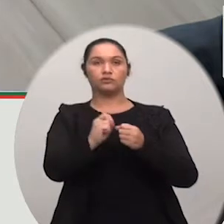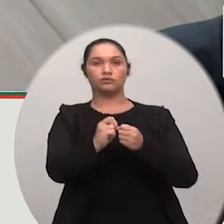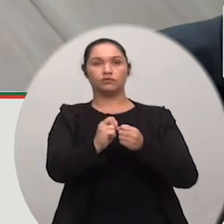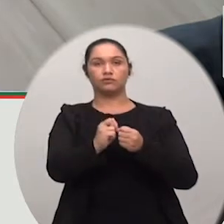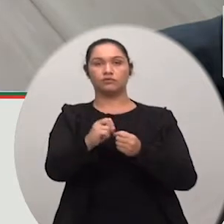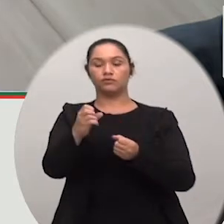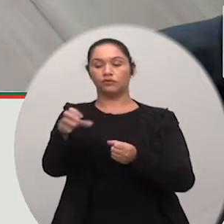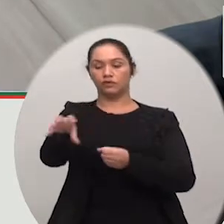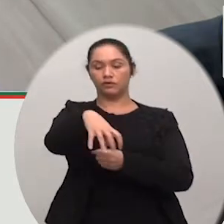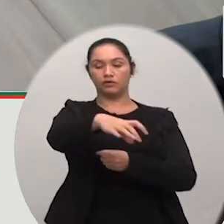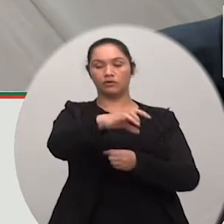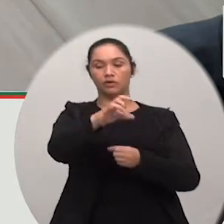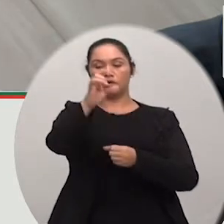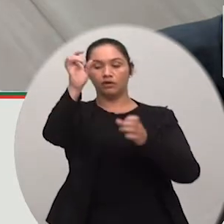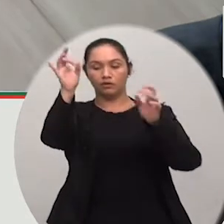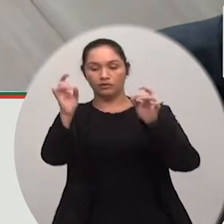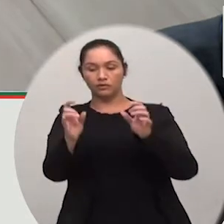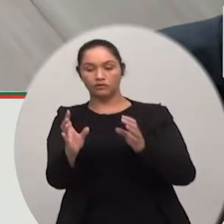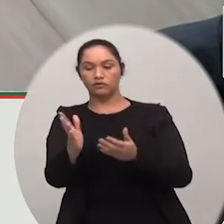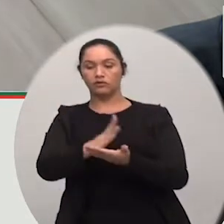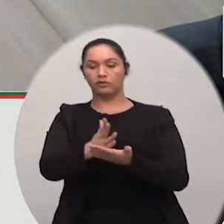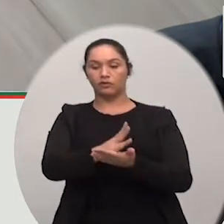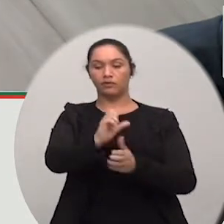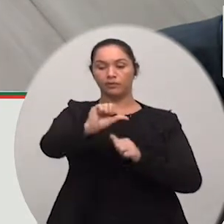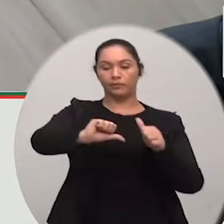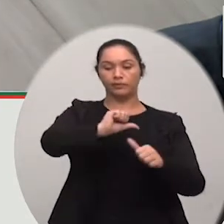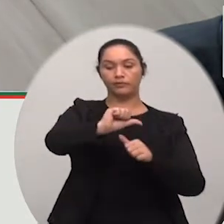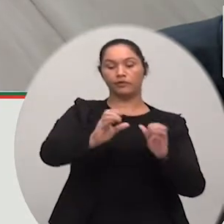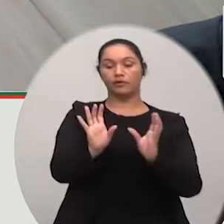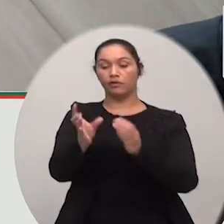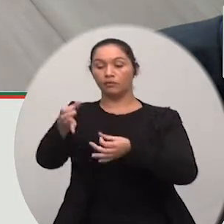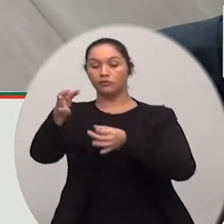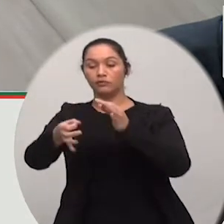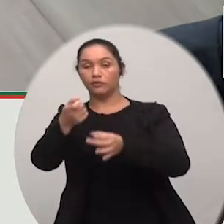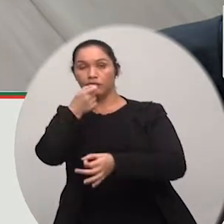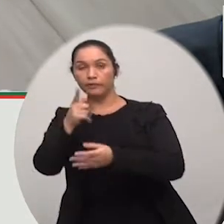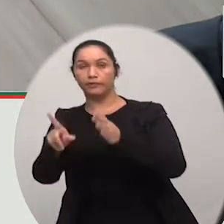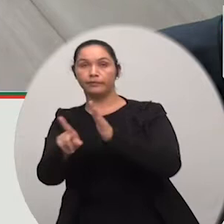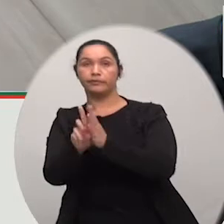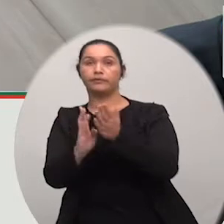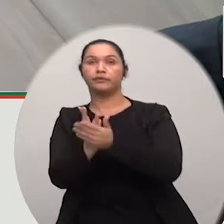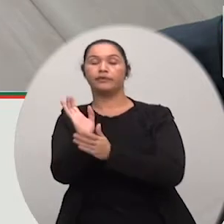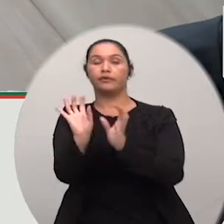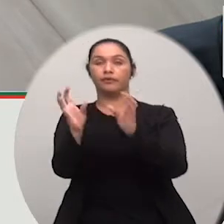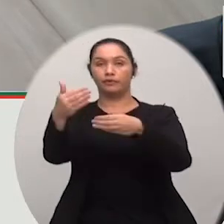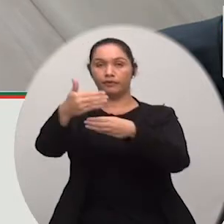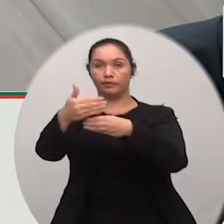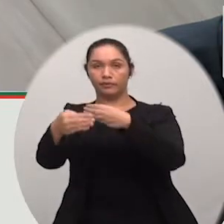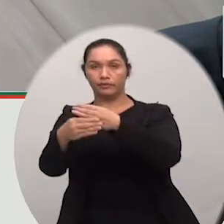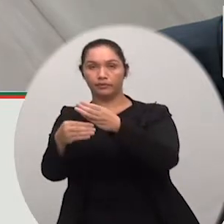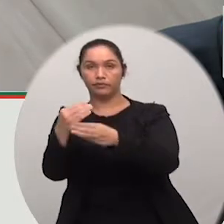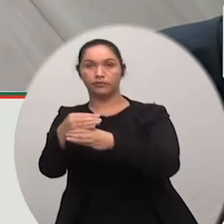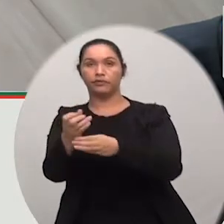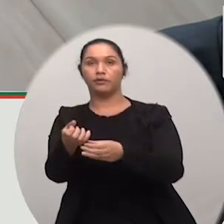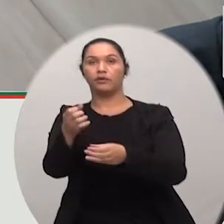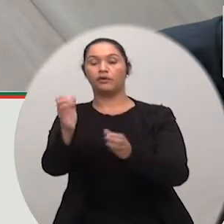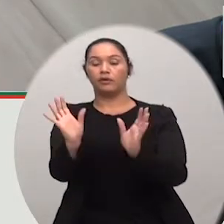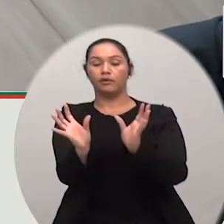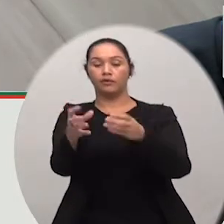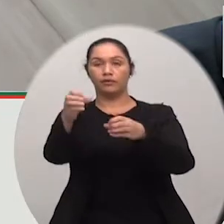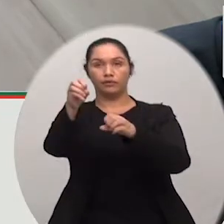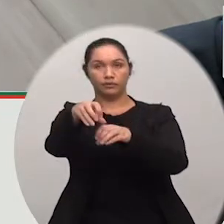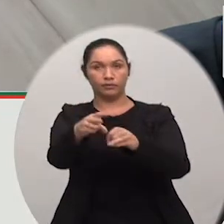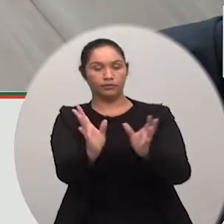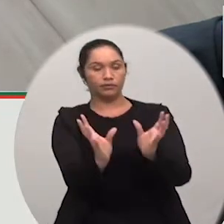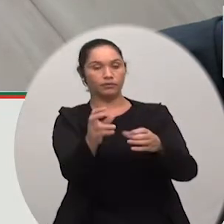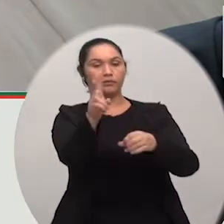zoneamento das áreas que especifica e dá outras providências. A Comissão de Justiça e Redação opinou pela legalidade e constitucionalidade. A Comissão de Obras, bem como